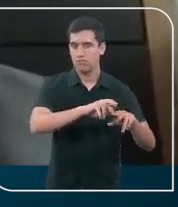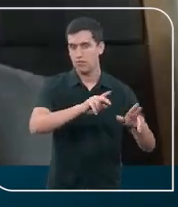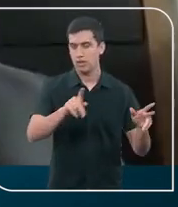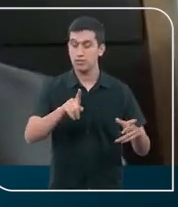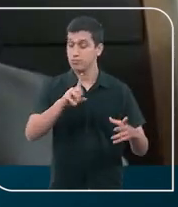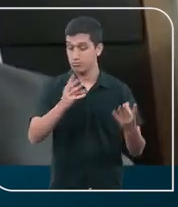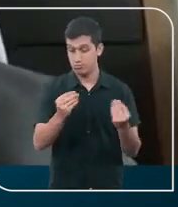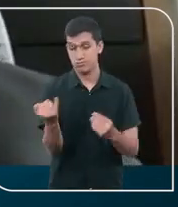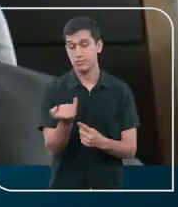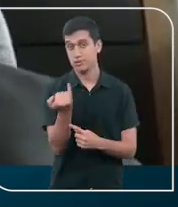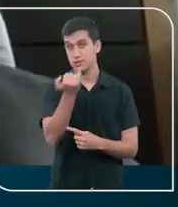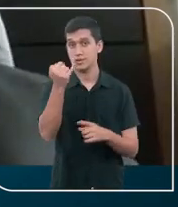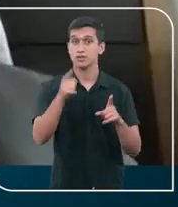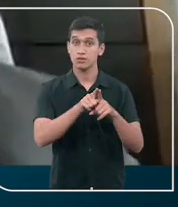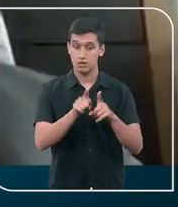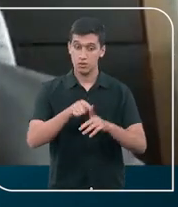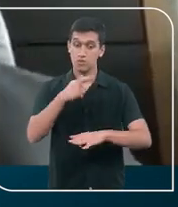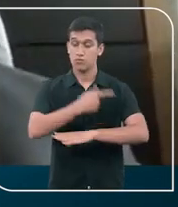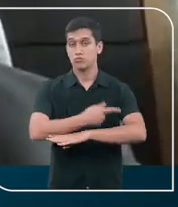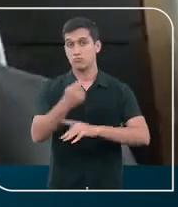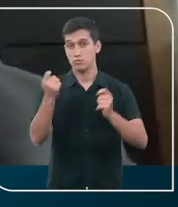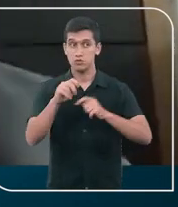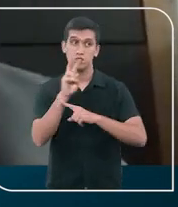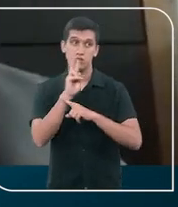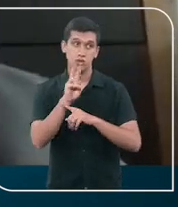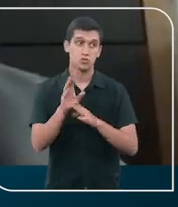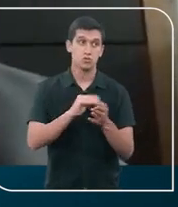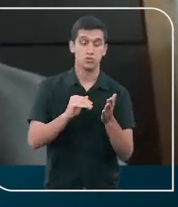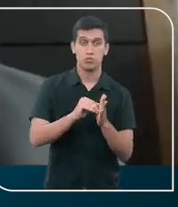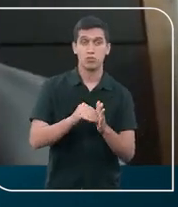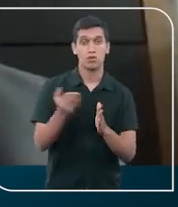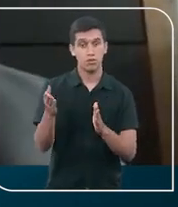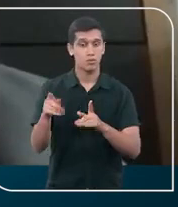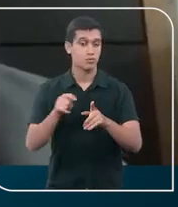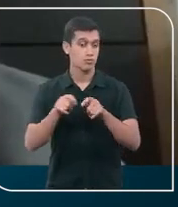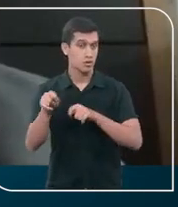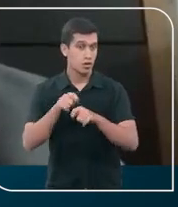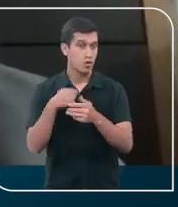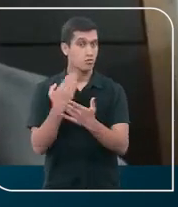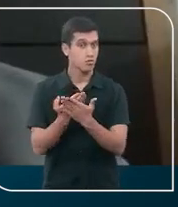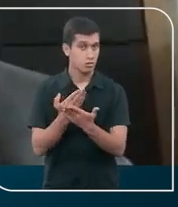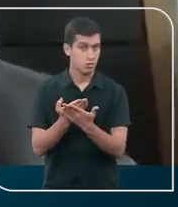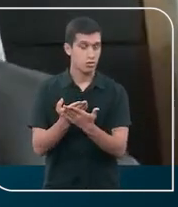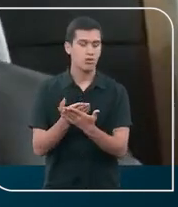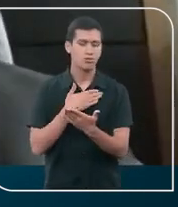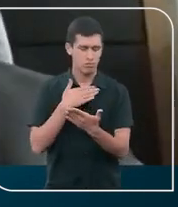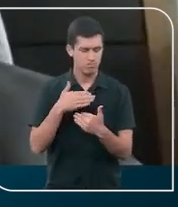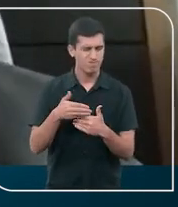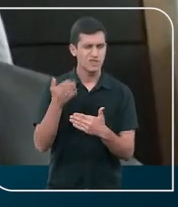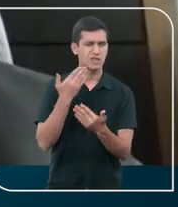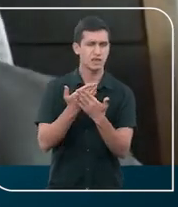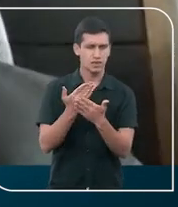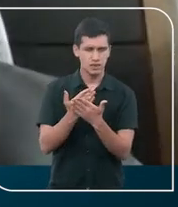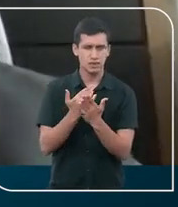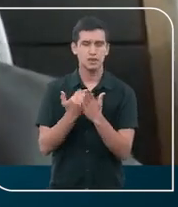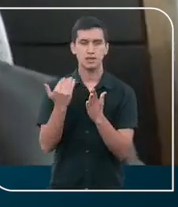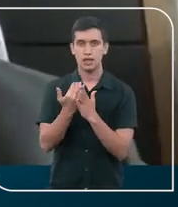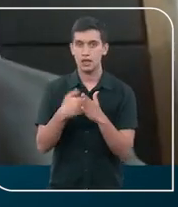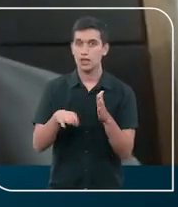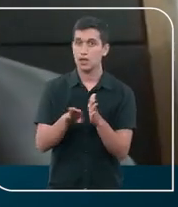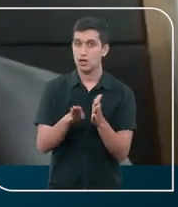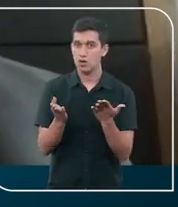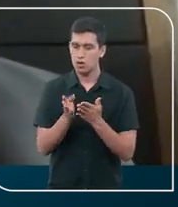importante. O condomínio pode ter uma visão da ciência da administração, e esse tem sido meu objeto de estudo, né, e até agora na